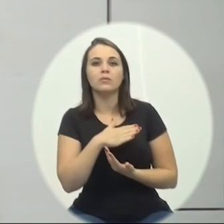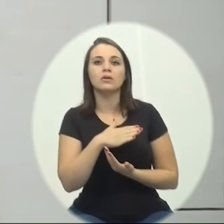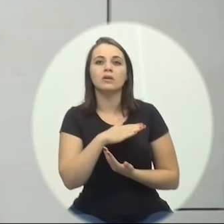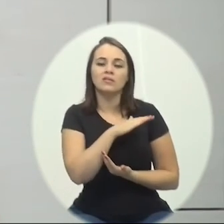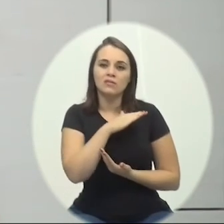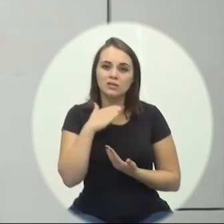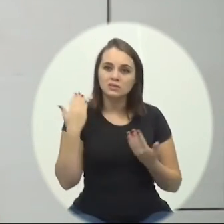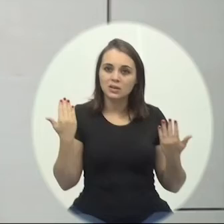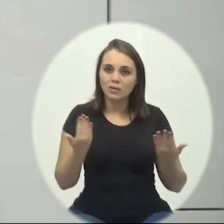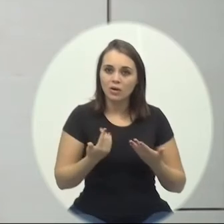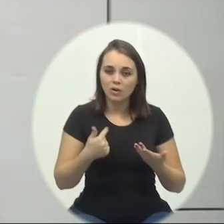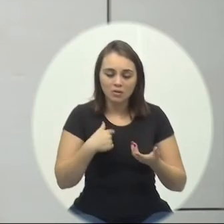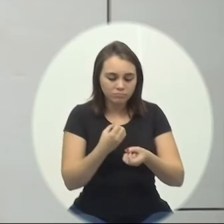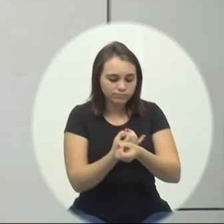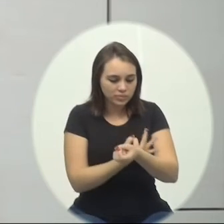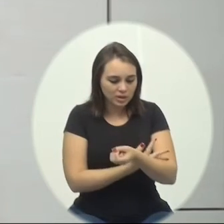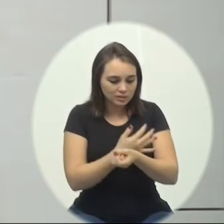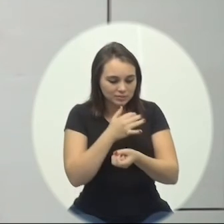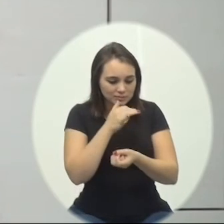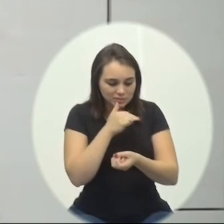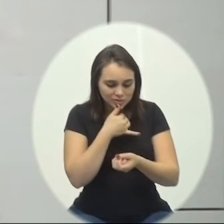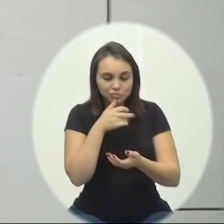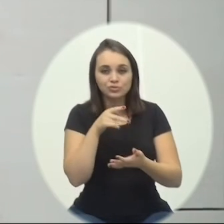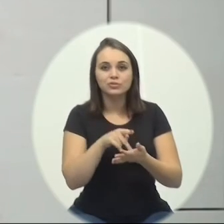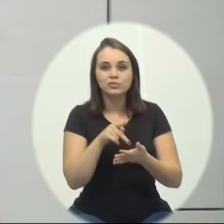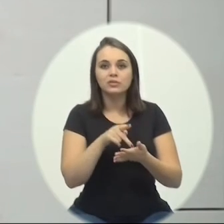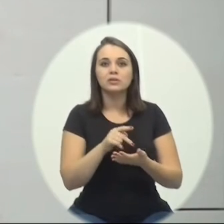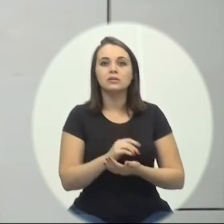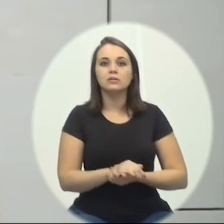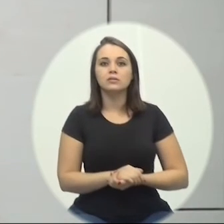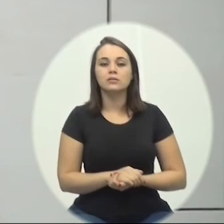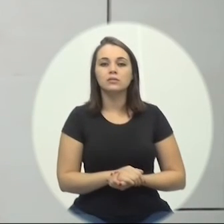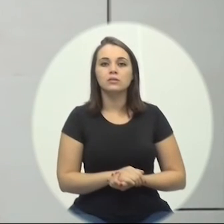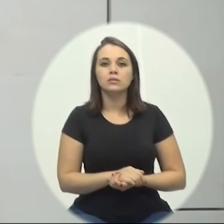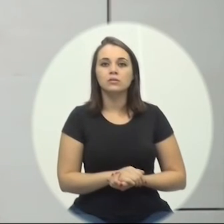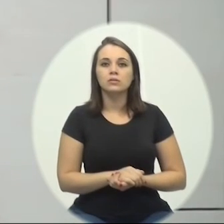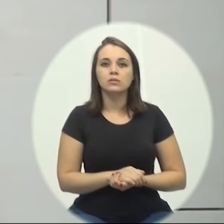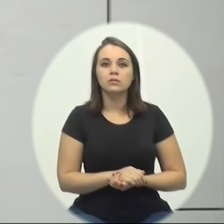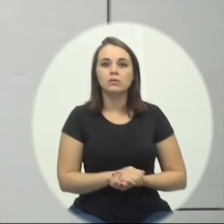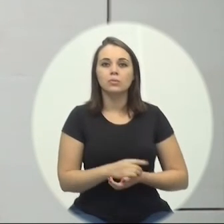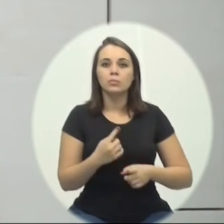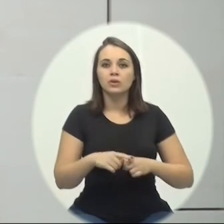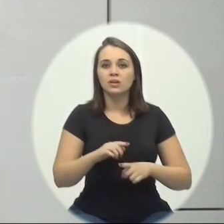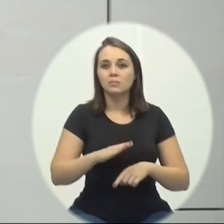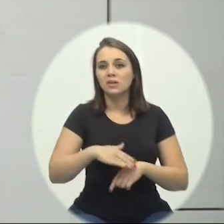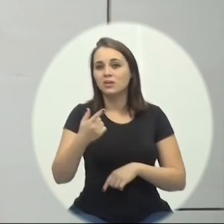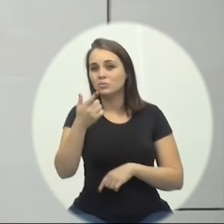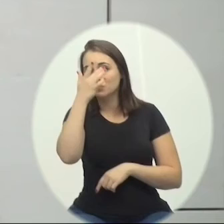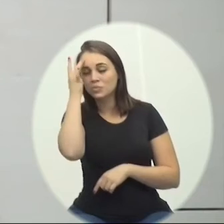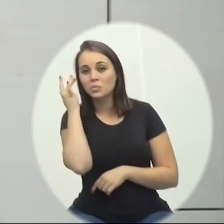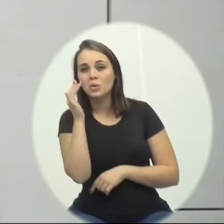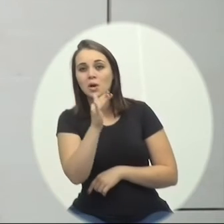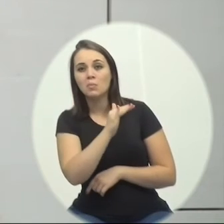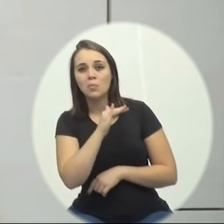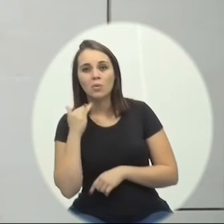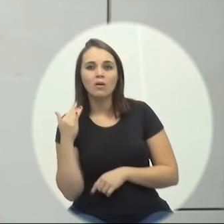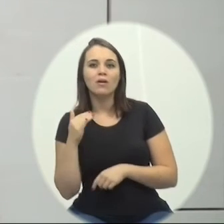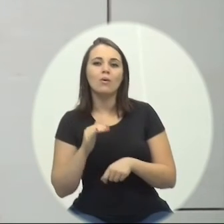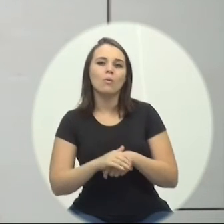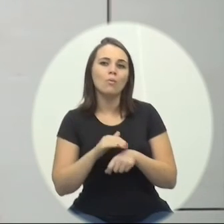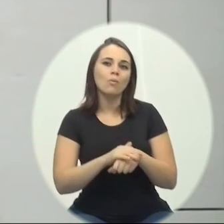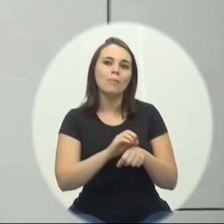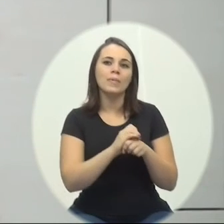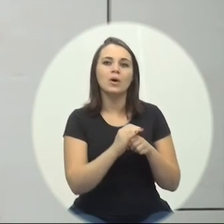agora, fiquei até emocionado, chateado, muito triste, porque perdemos mais uma pessoa, mais uma amiga vítima do